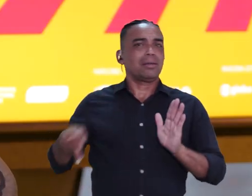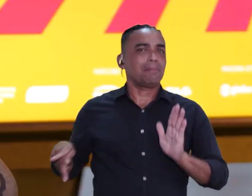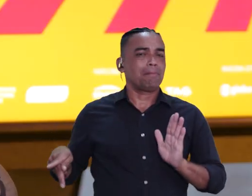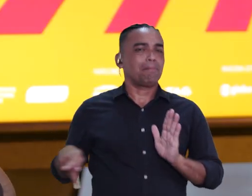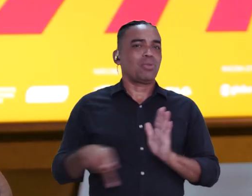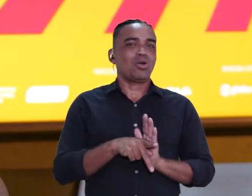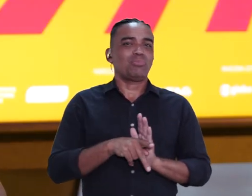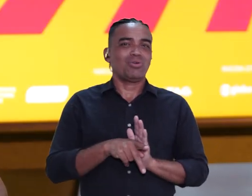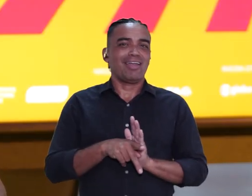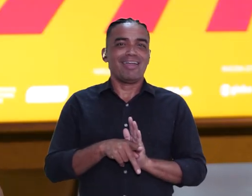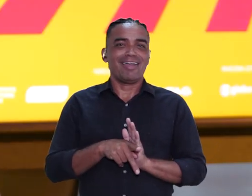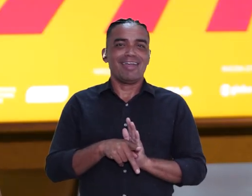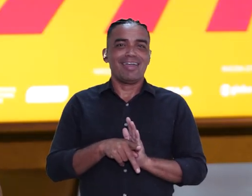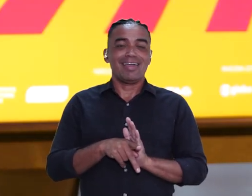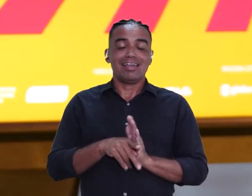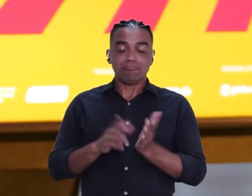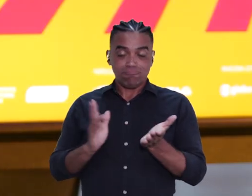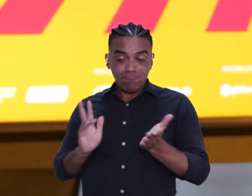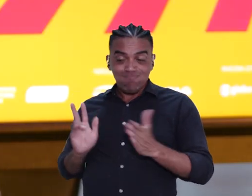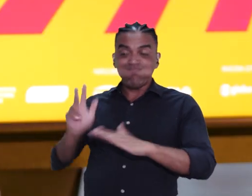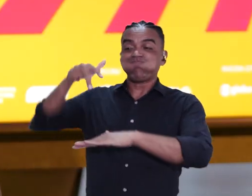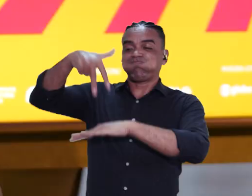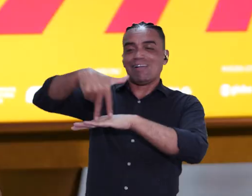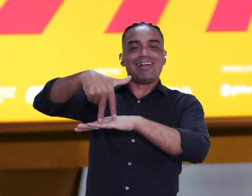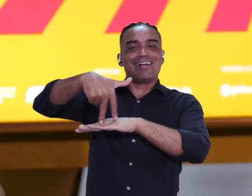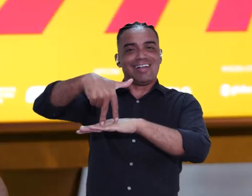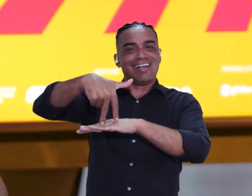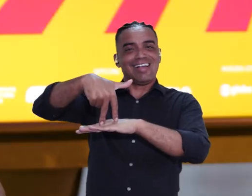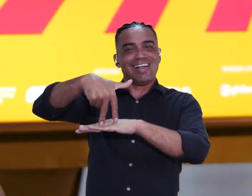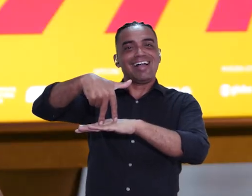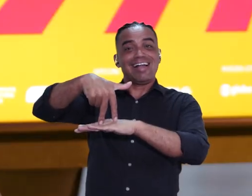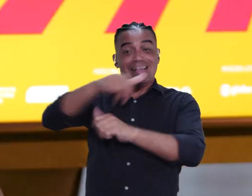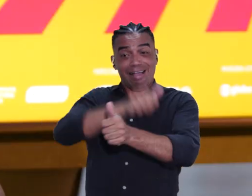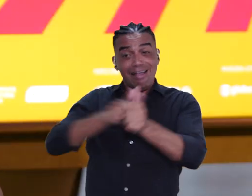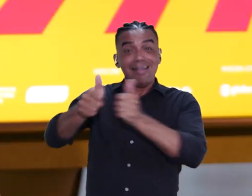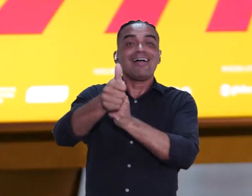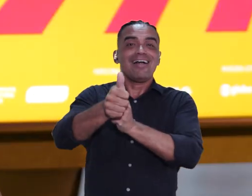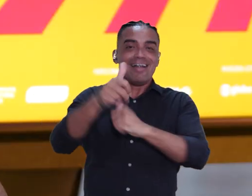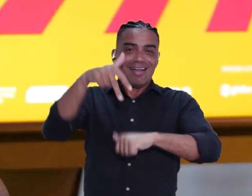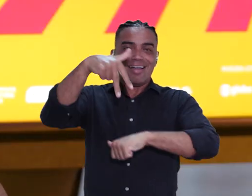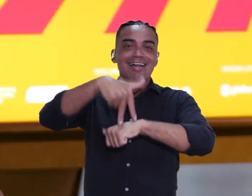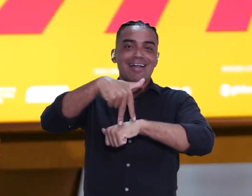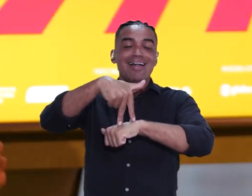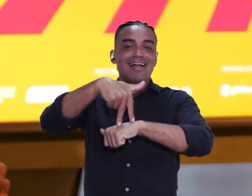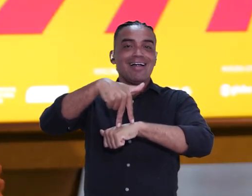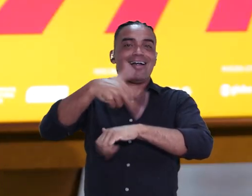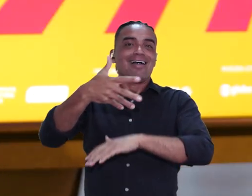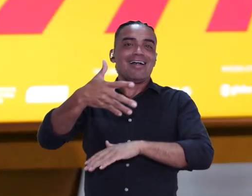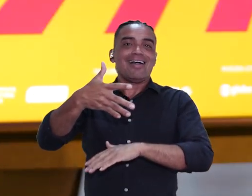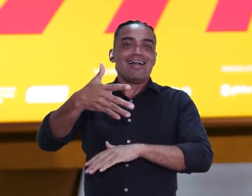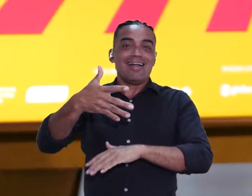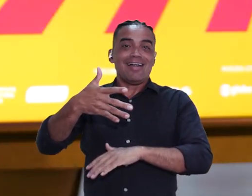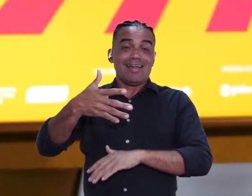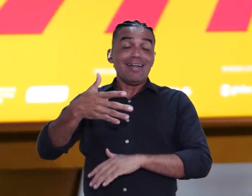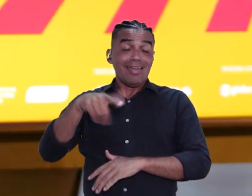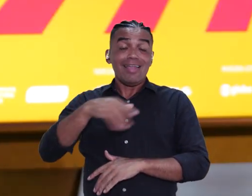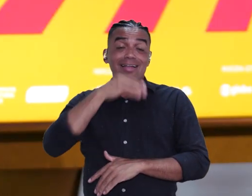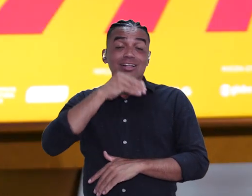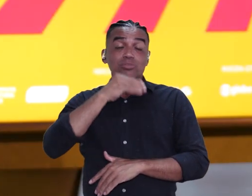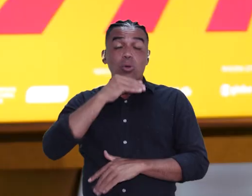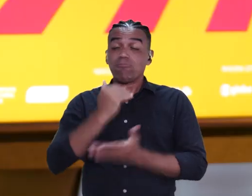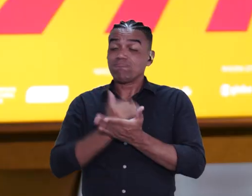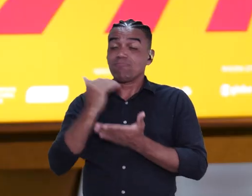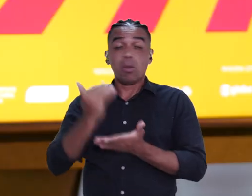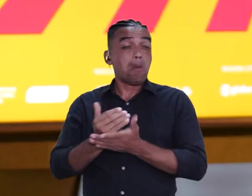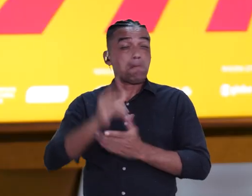própria consagração da figura de Carlos Drummond de Andrade como poeta maior. Então, este